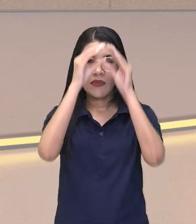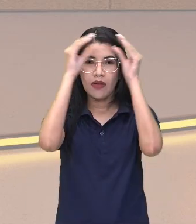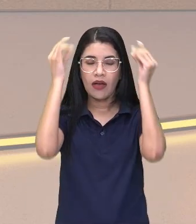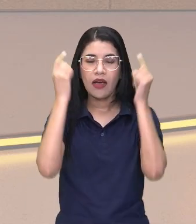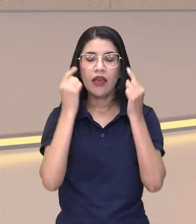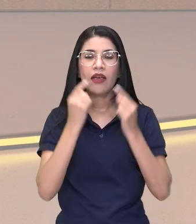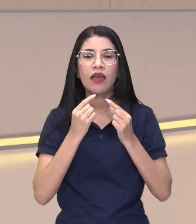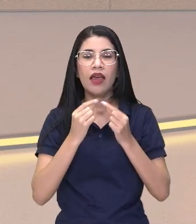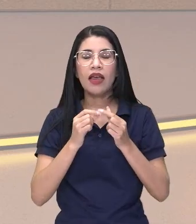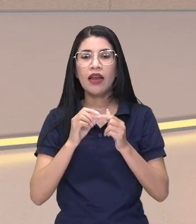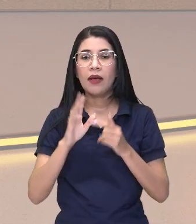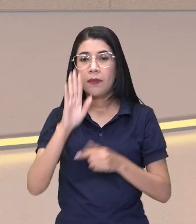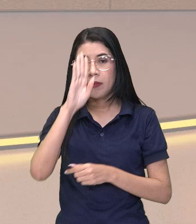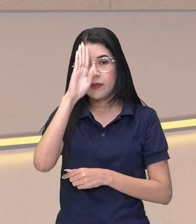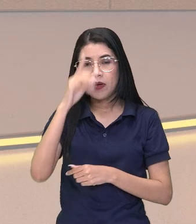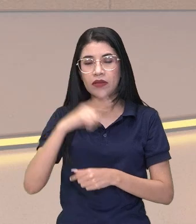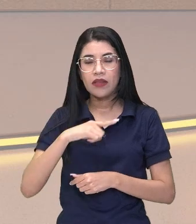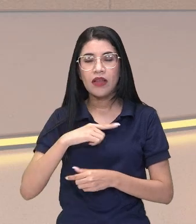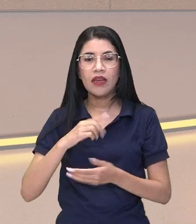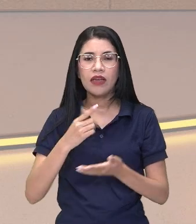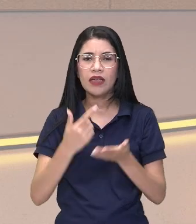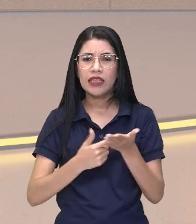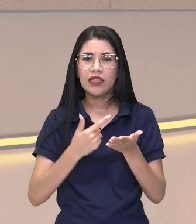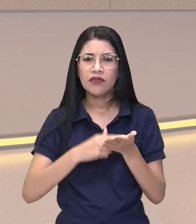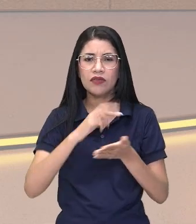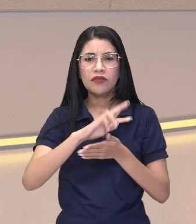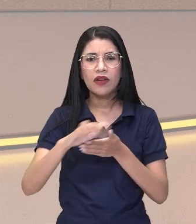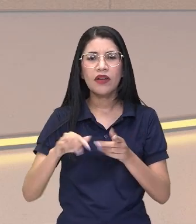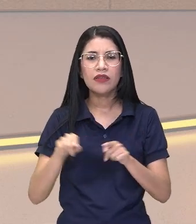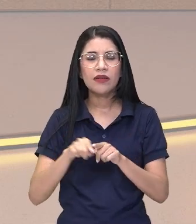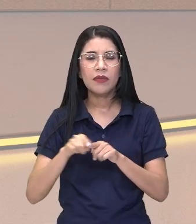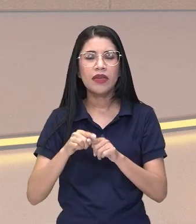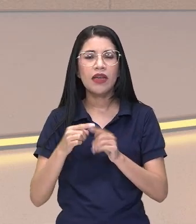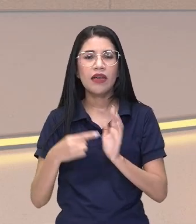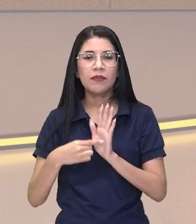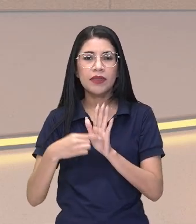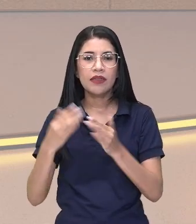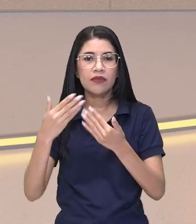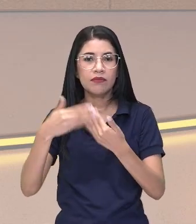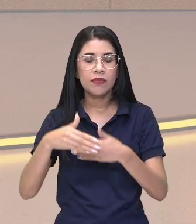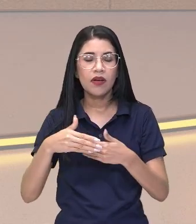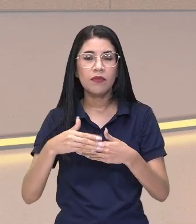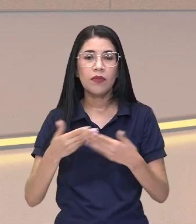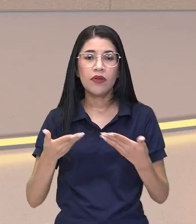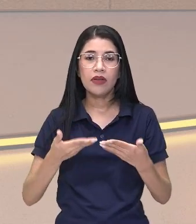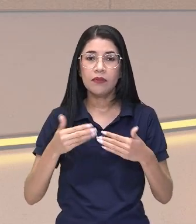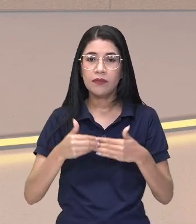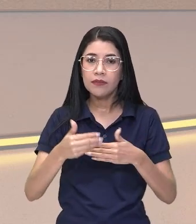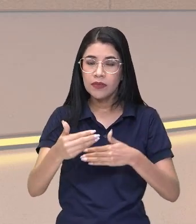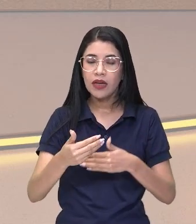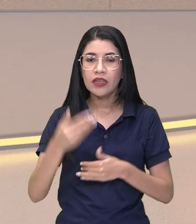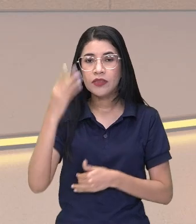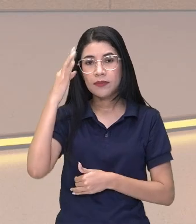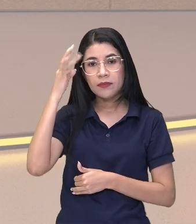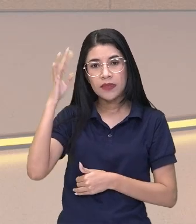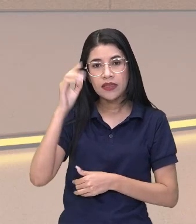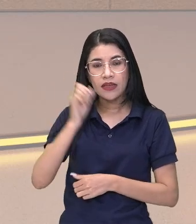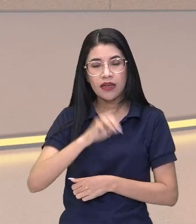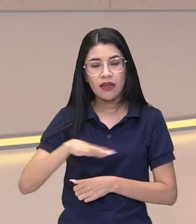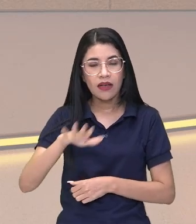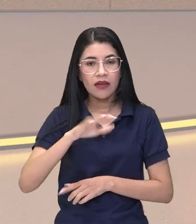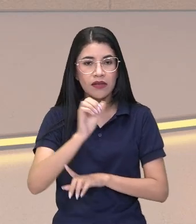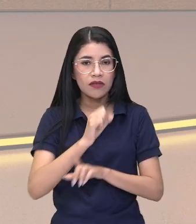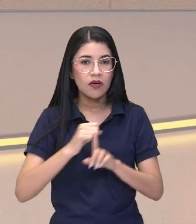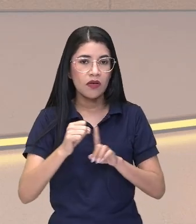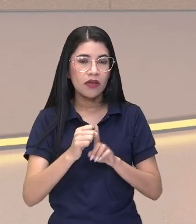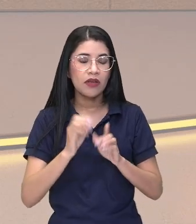vestibulares, ela aparece em vários livros. Por quê? Porque agora a gente vai pensar, então, essa sociedade através do